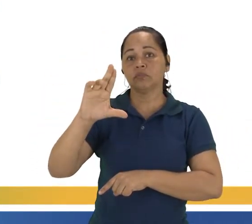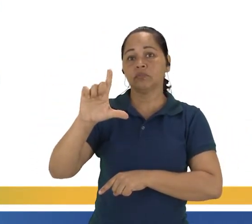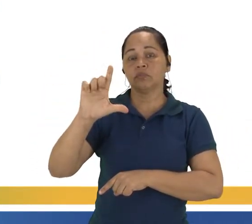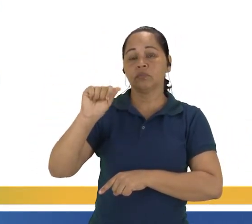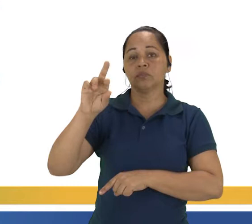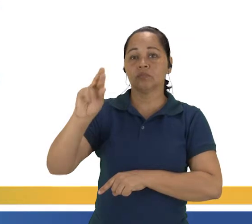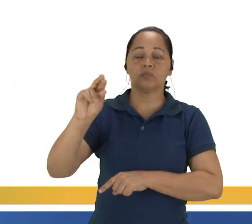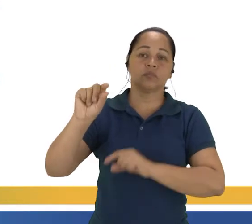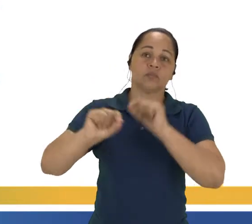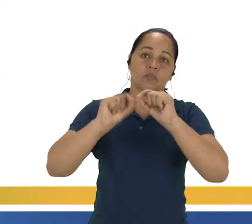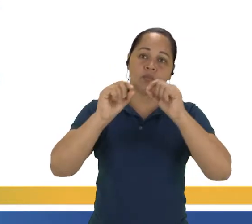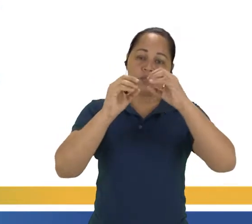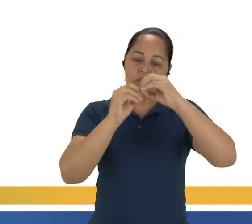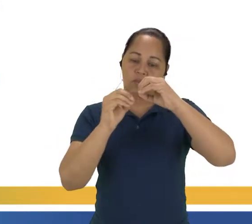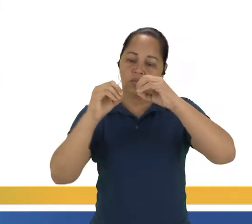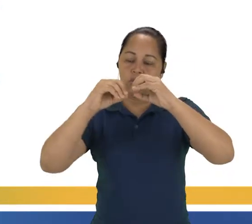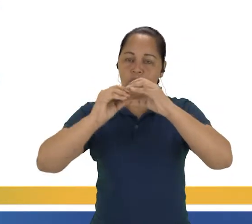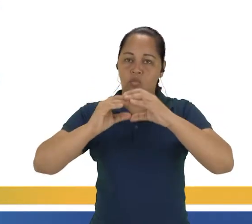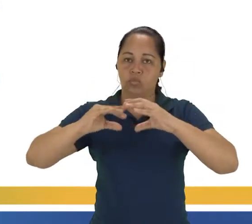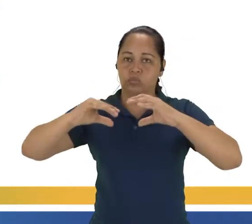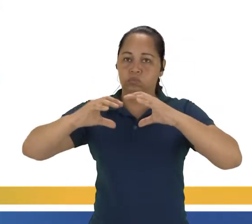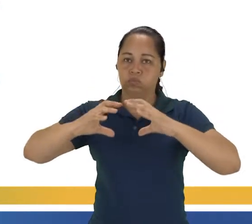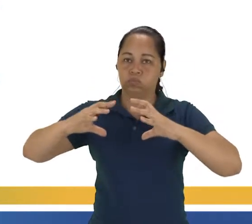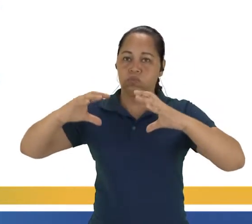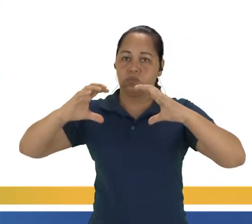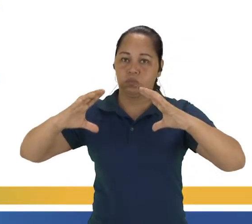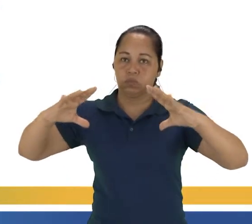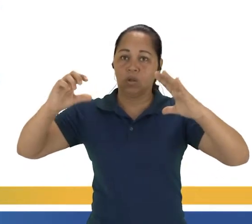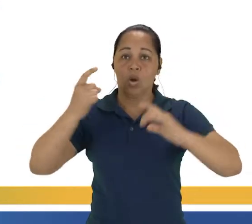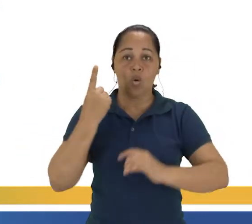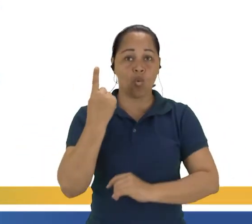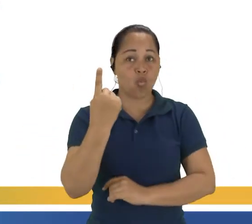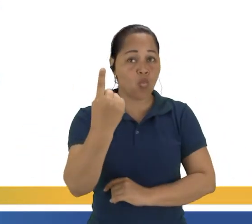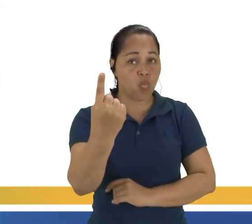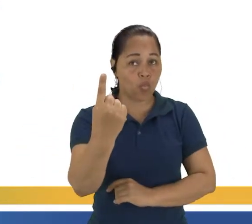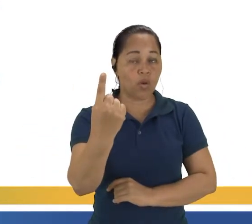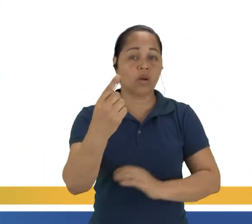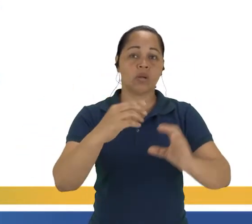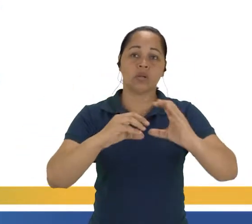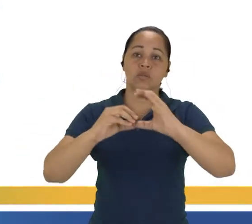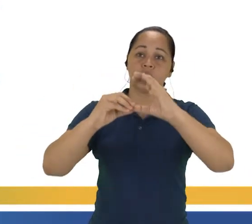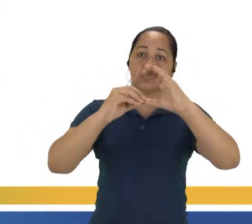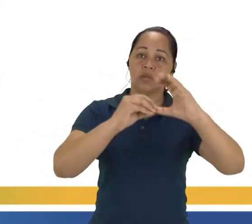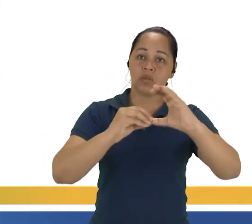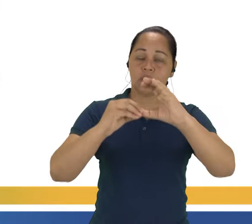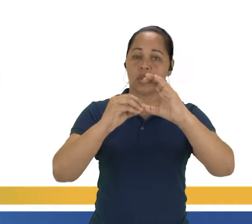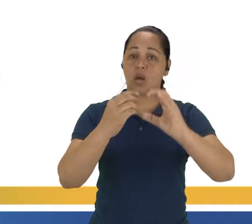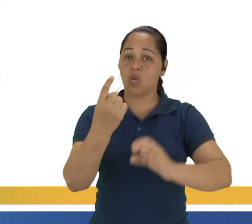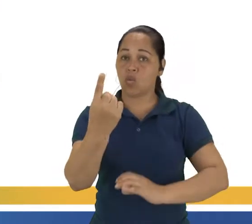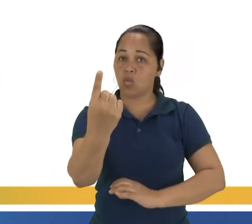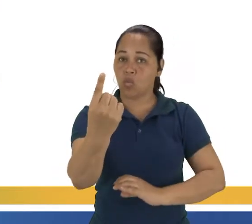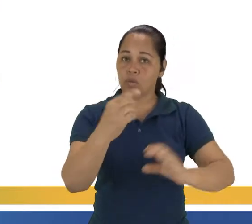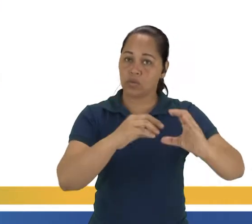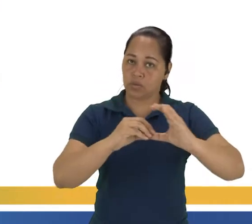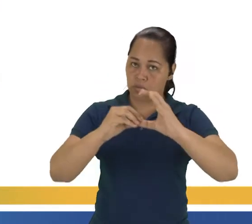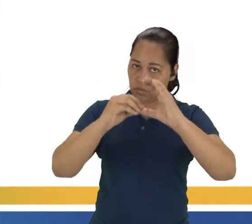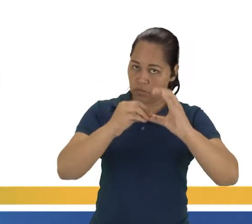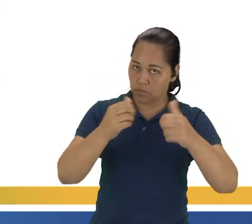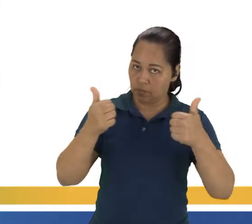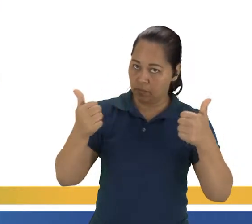celular vai dar origem a um outro ser, porque ela só é uma célula, né? Lembrando que as células unicelulares, os organismos unicelulares,